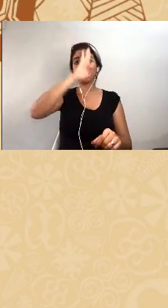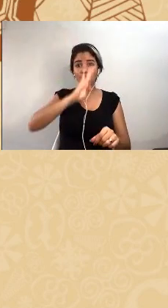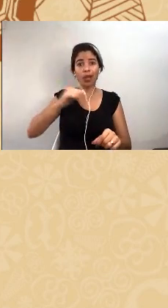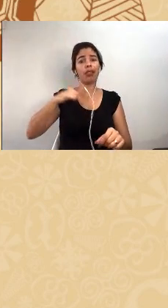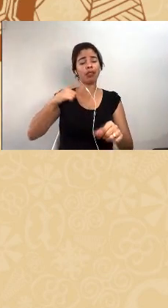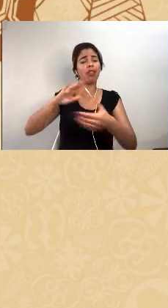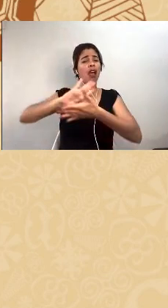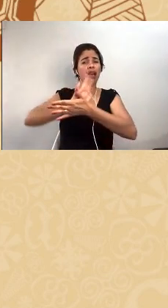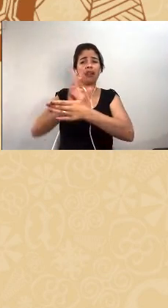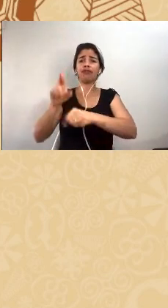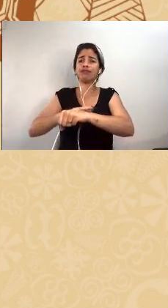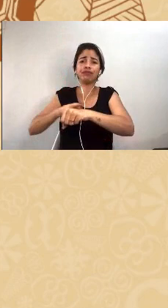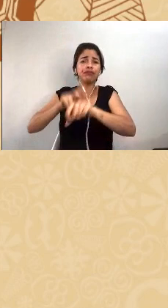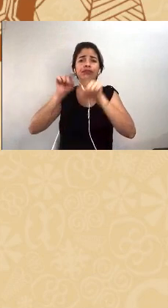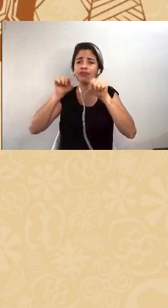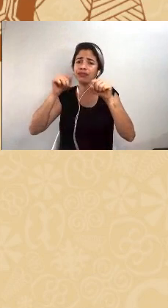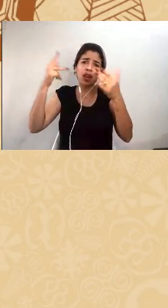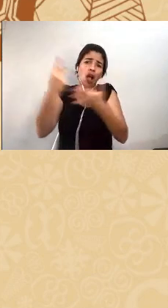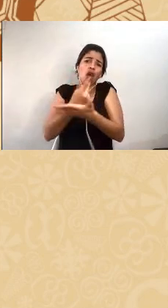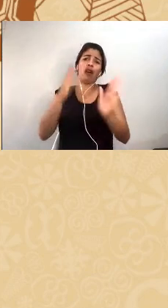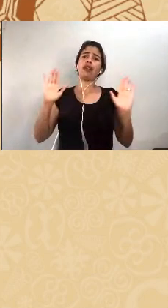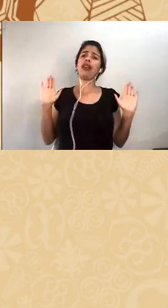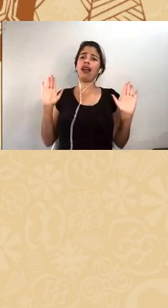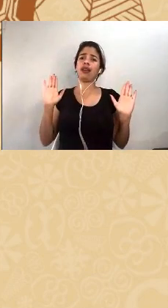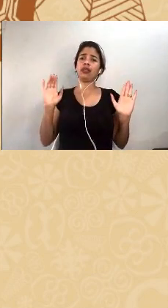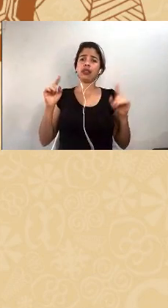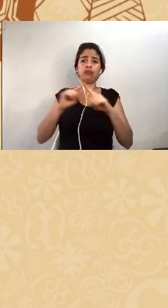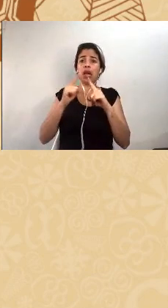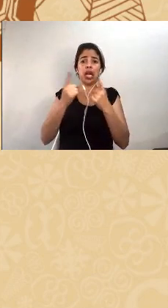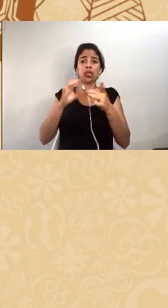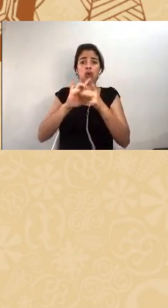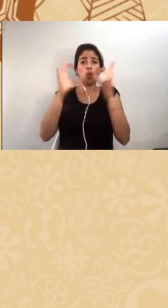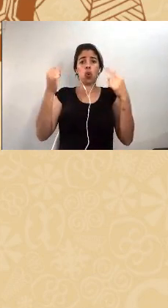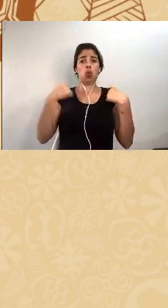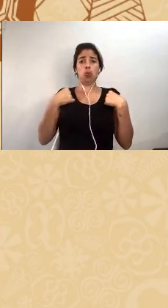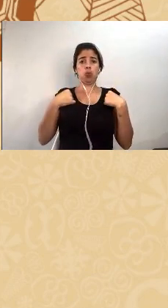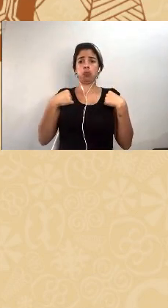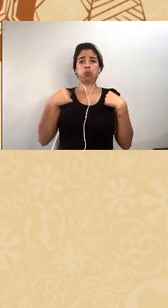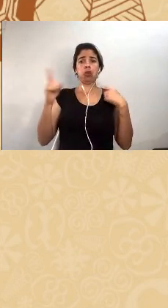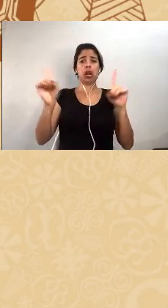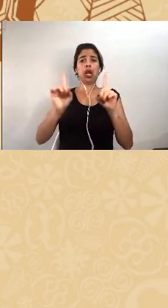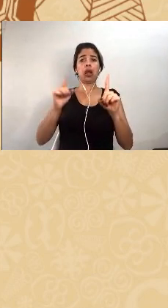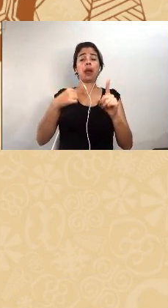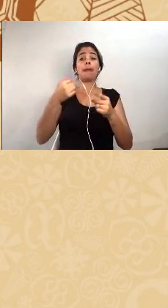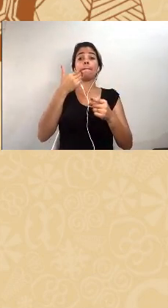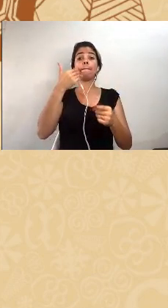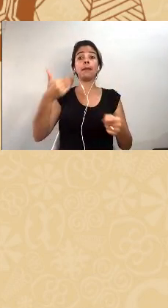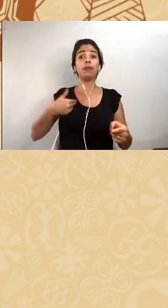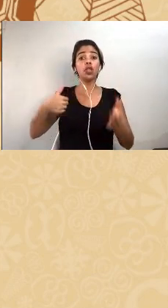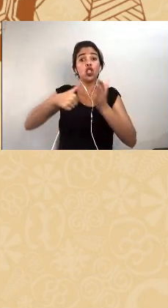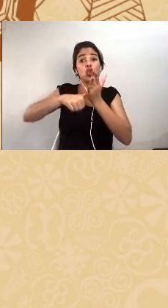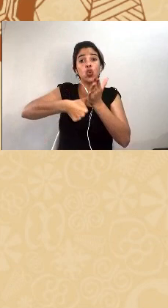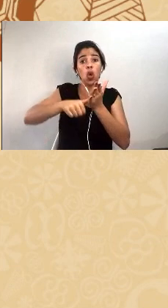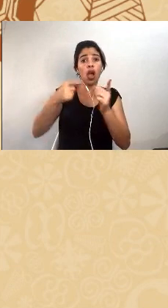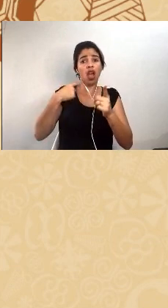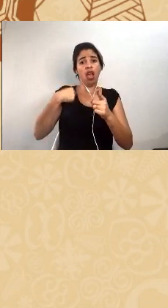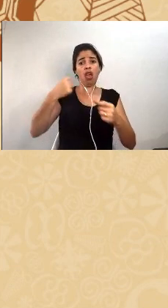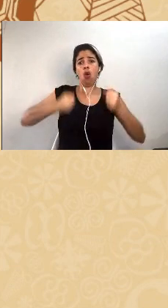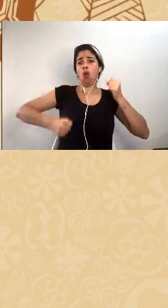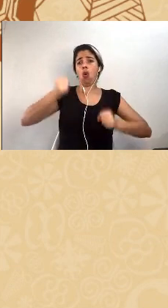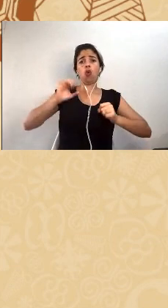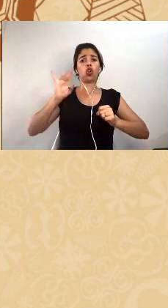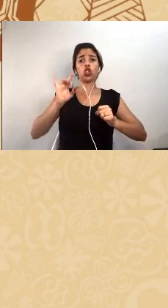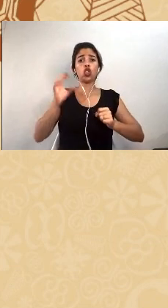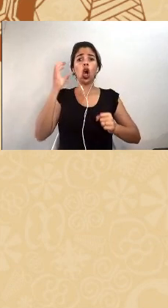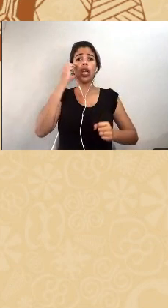é simplesmente isso que está acontecendo. E até agora não deixaram ir embora, porque pediram meus documentos. Eu saio para correr só com o celular e com fone de ouvido. E